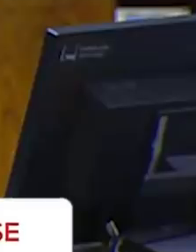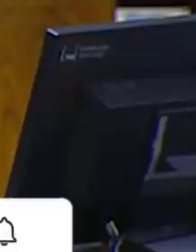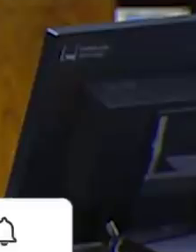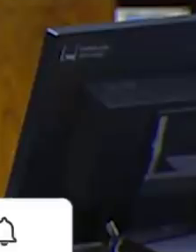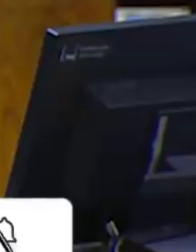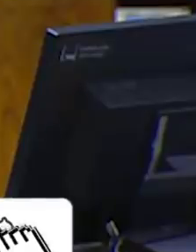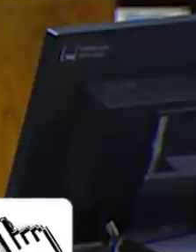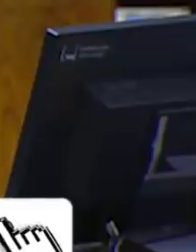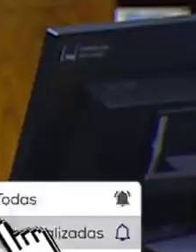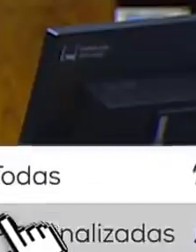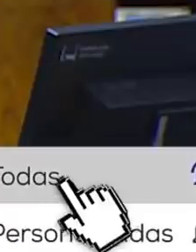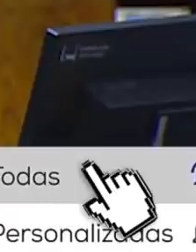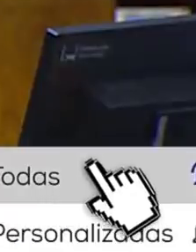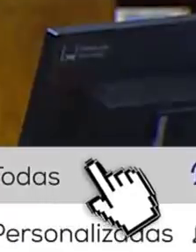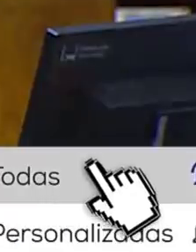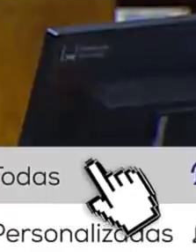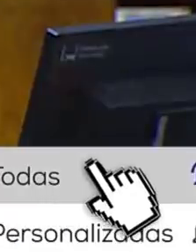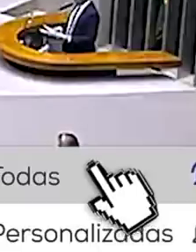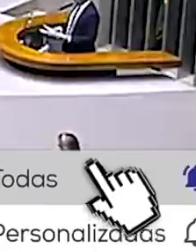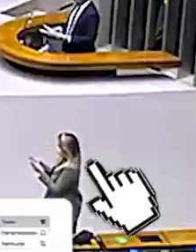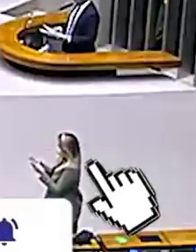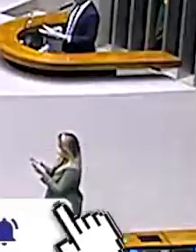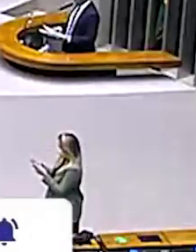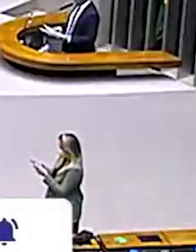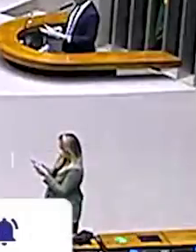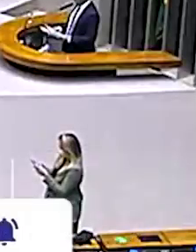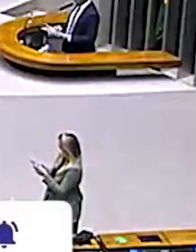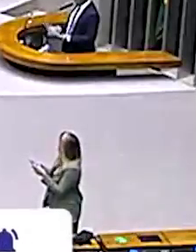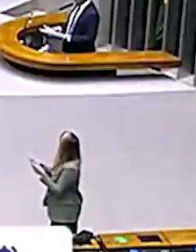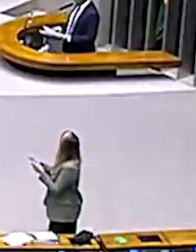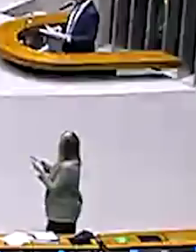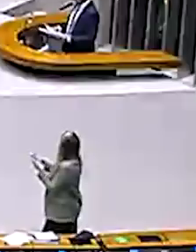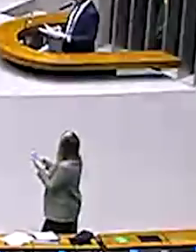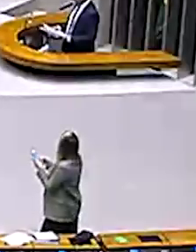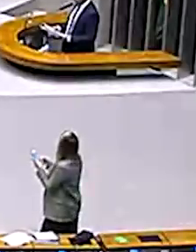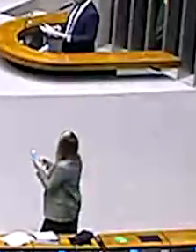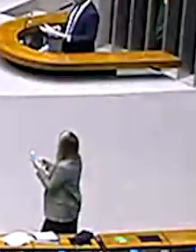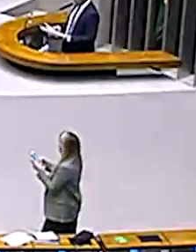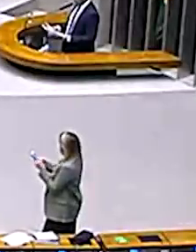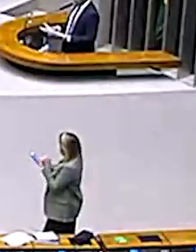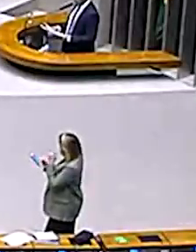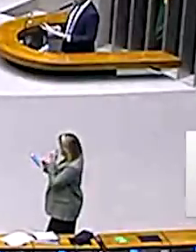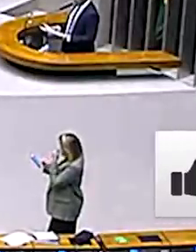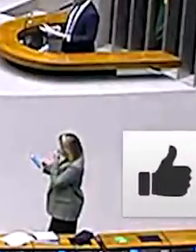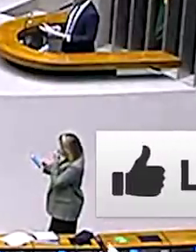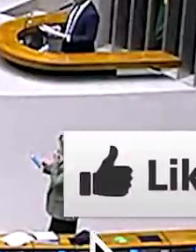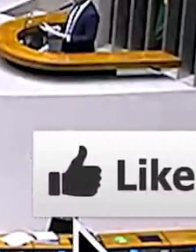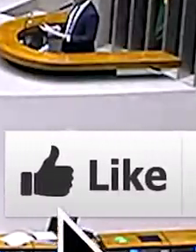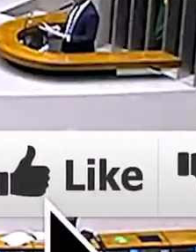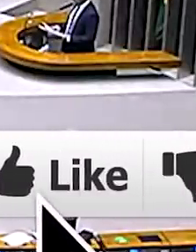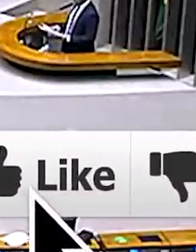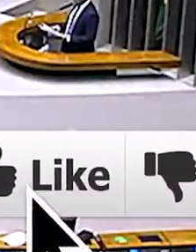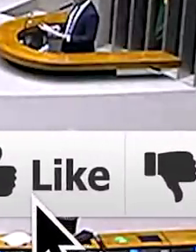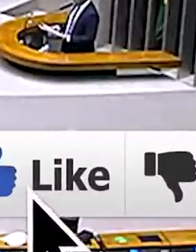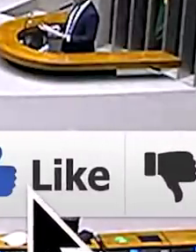para fazer a leitura do parecer do deputado Efraim Filho. Senhor presidente, com muita honra o líder Efraim Filho me deu a missão de